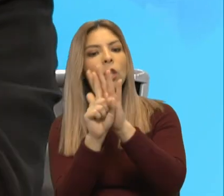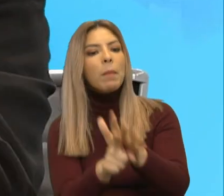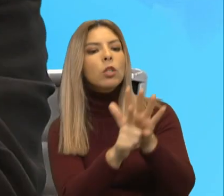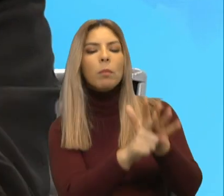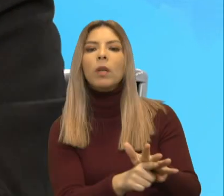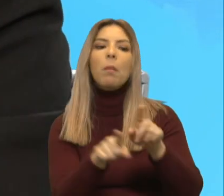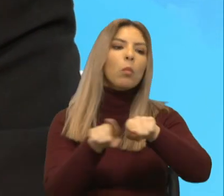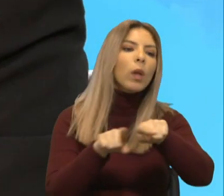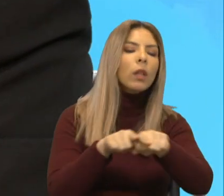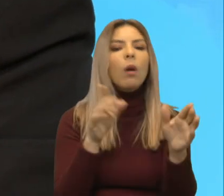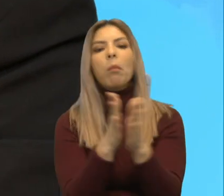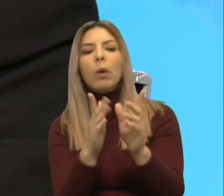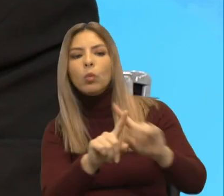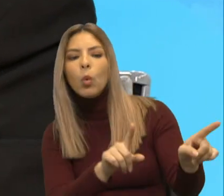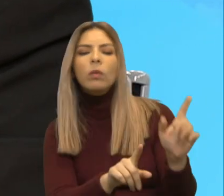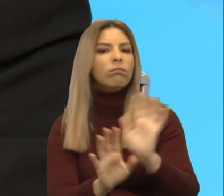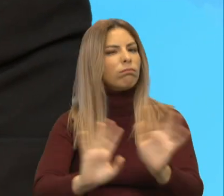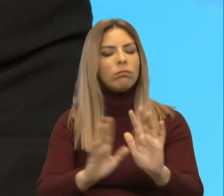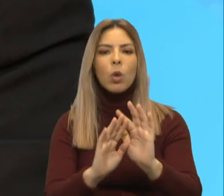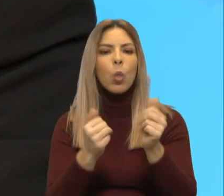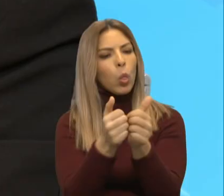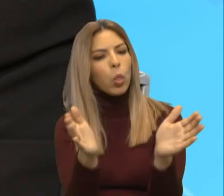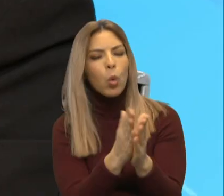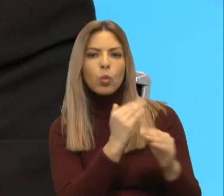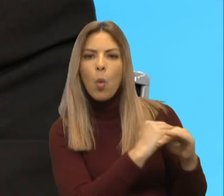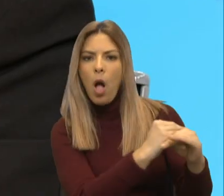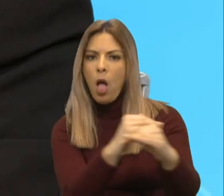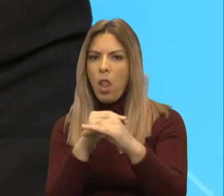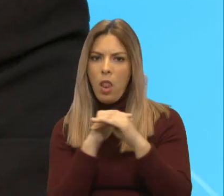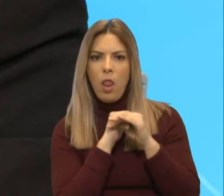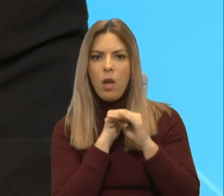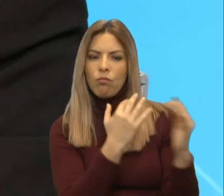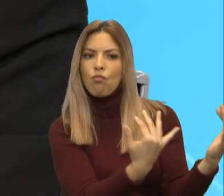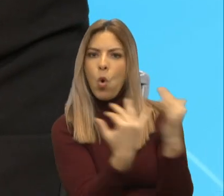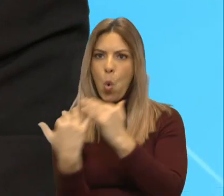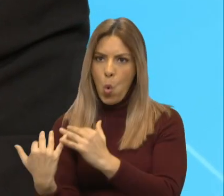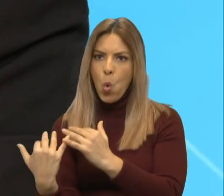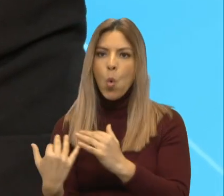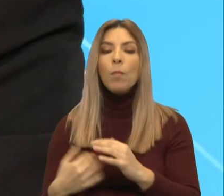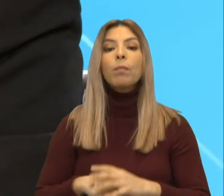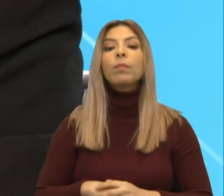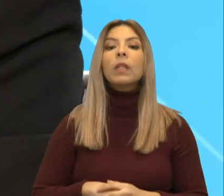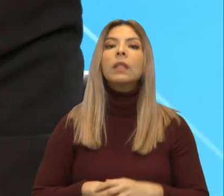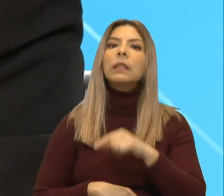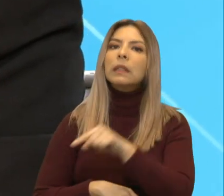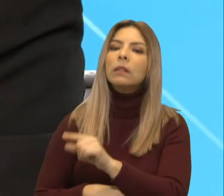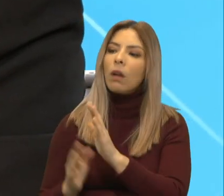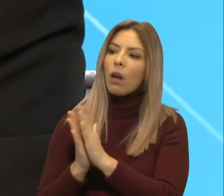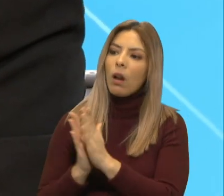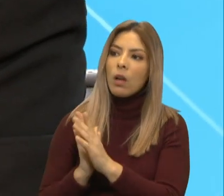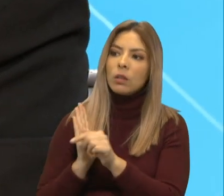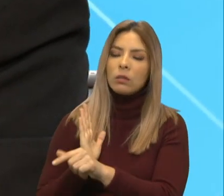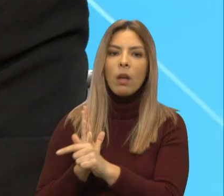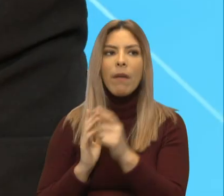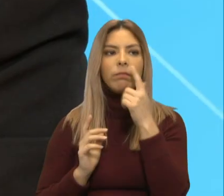política, religiosa. Penso que isso é um aspecto importante que dá credibilidade à Igreja e também a faz, digamos assim, um porta-voz ou